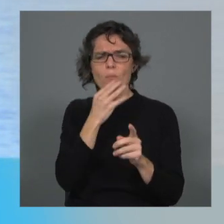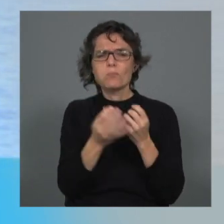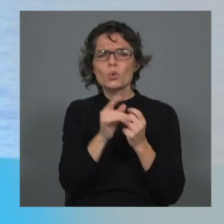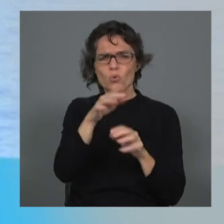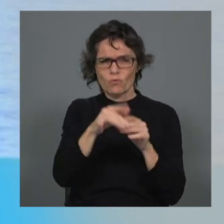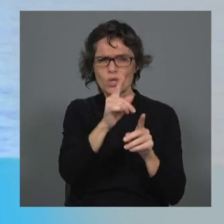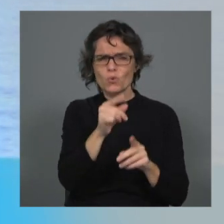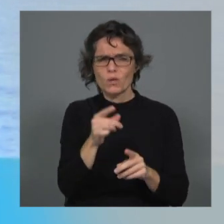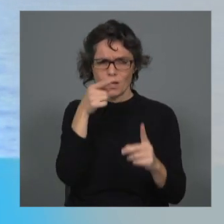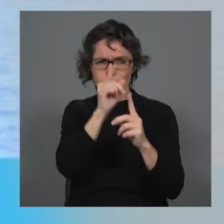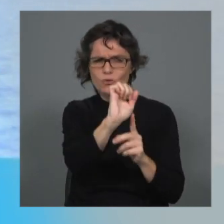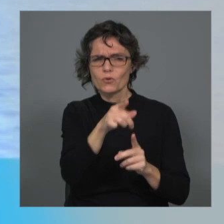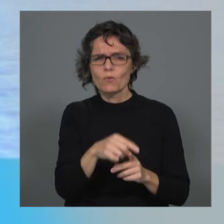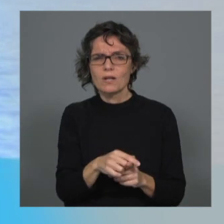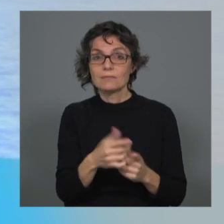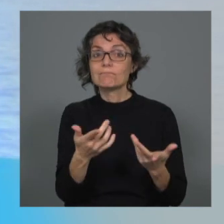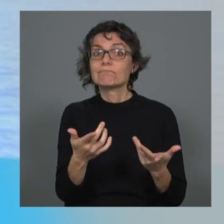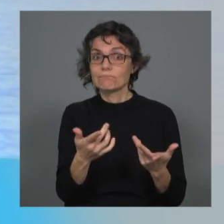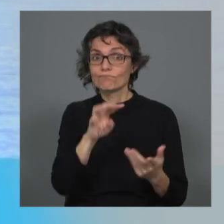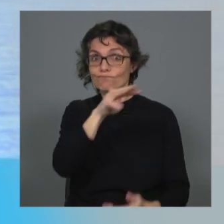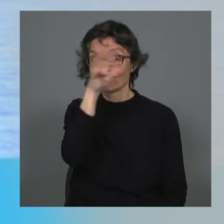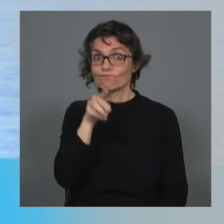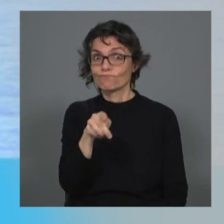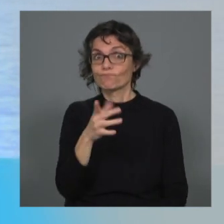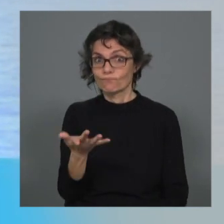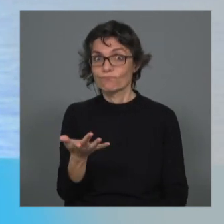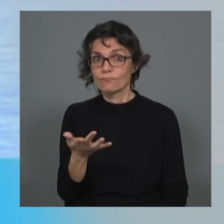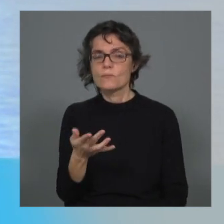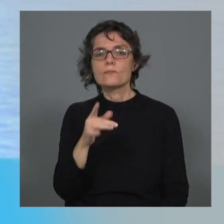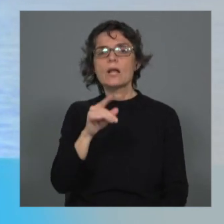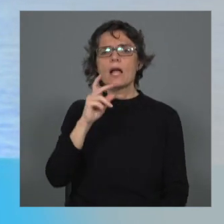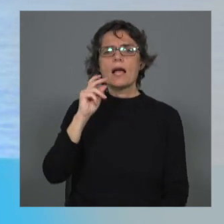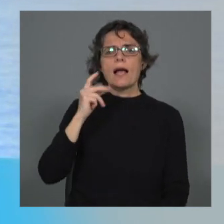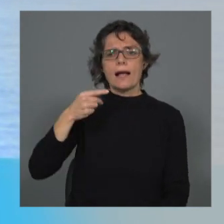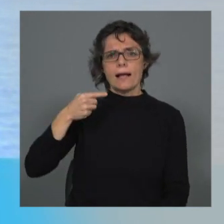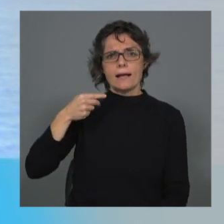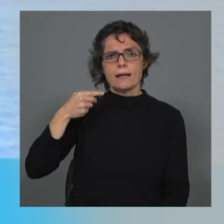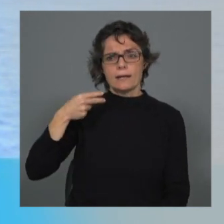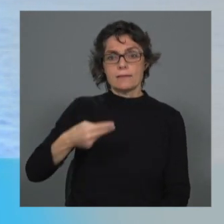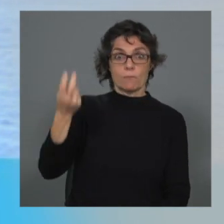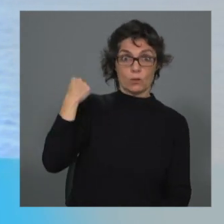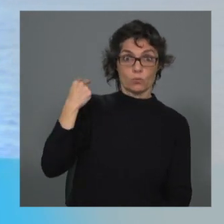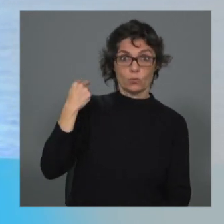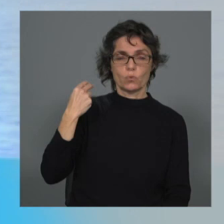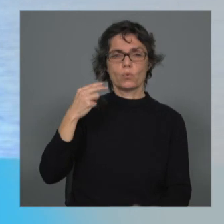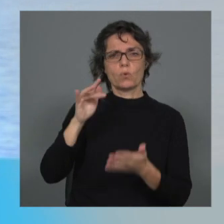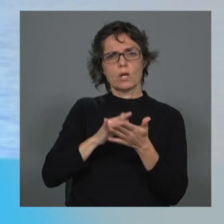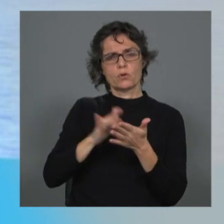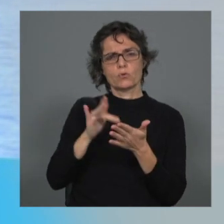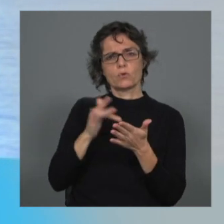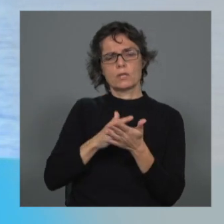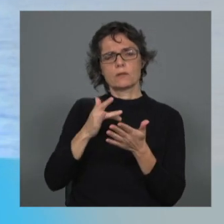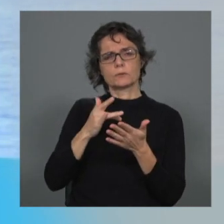Aqui há algumas semanas, ao apresentar o livro último do professor Alfredo